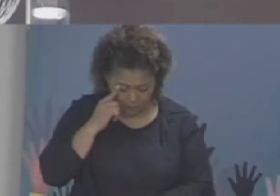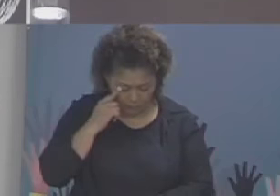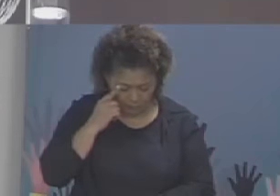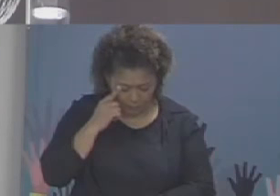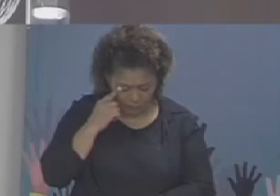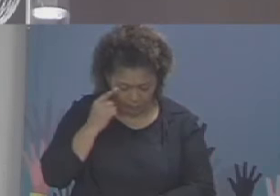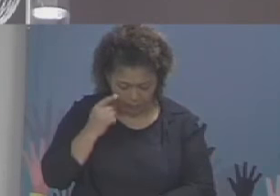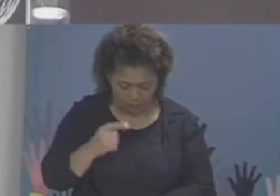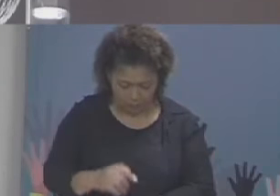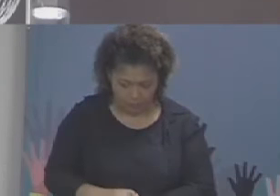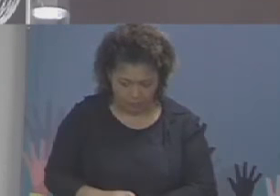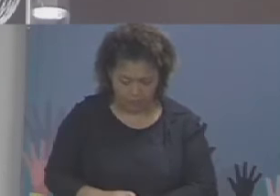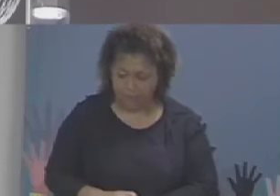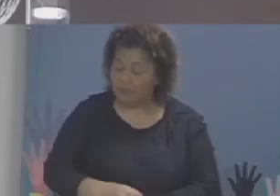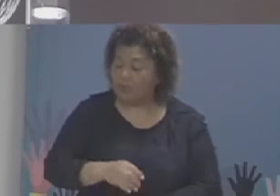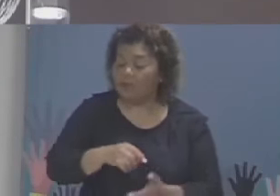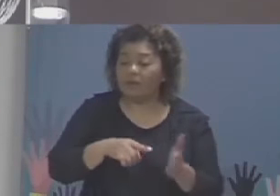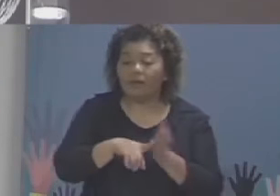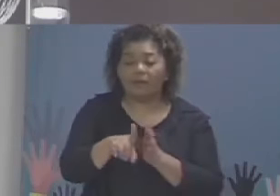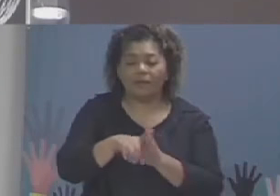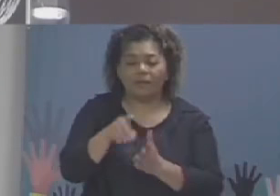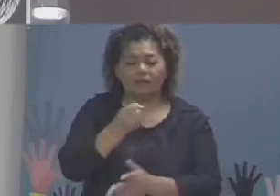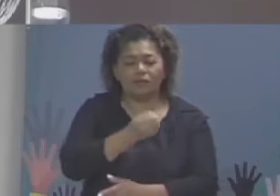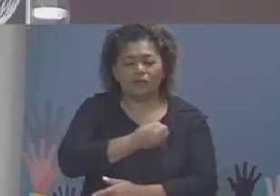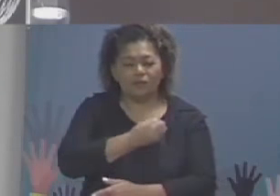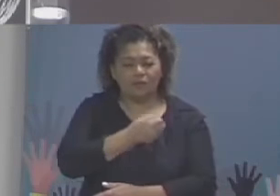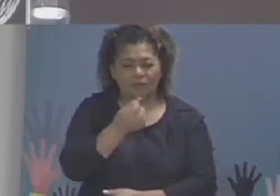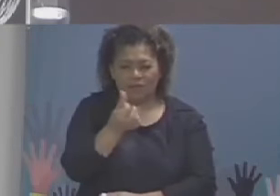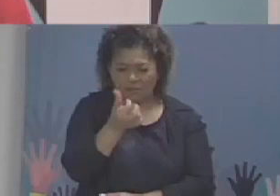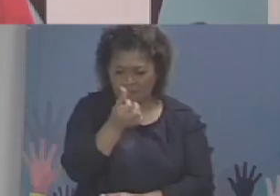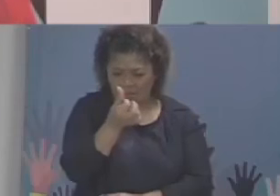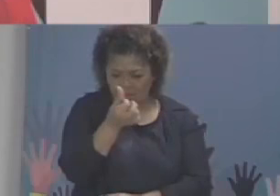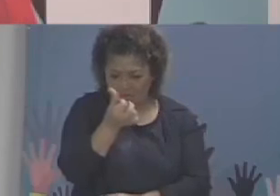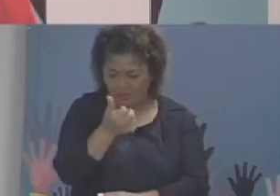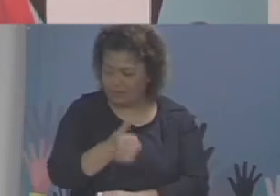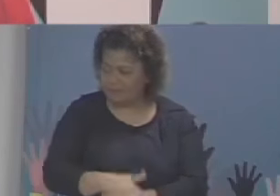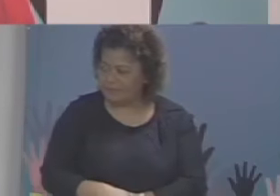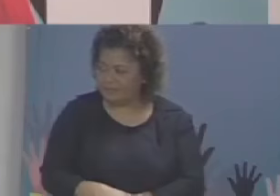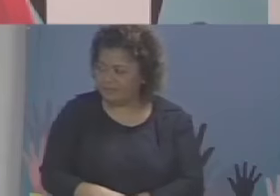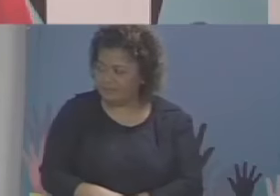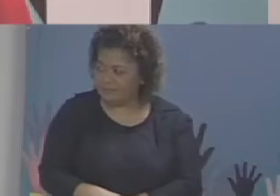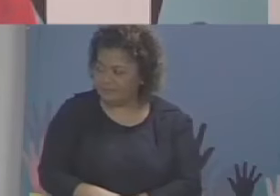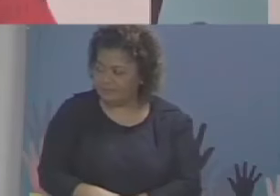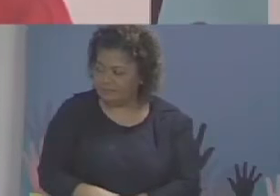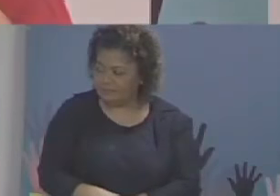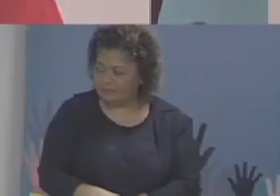Presidente, pergunta número 16. 16.